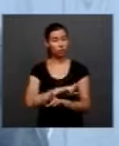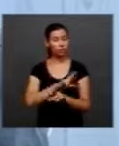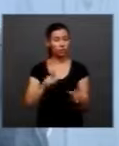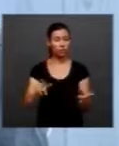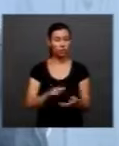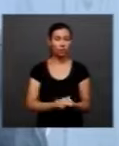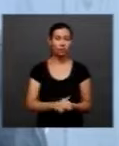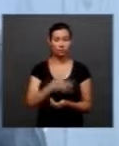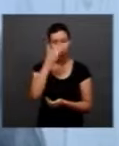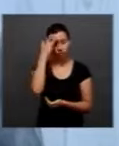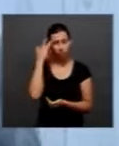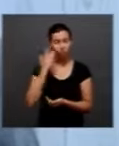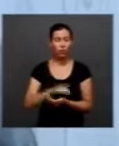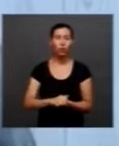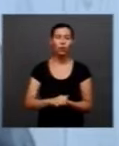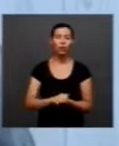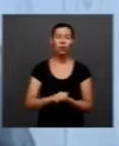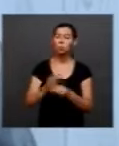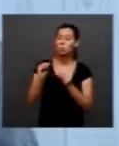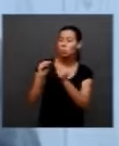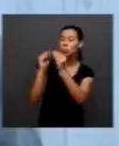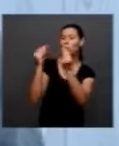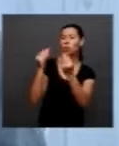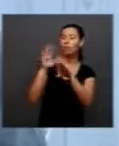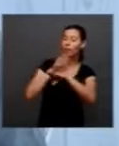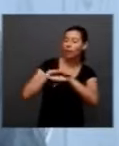de afeto, de carinho ocorrem de uma maneira,